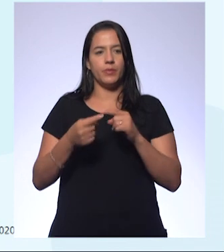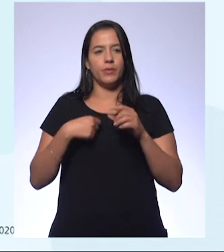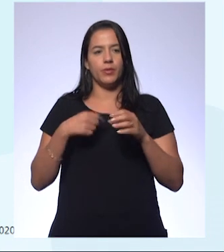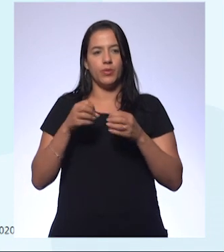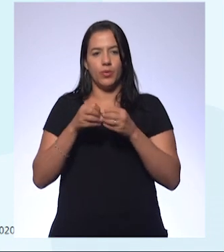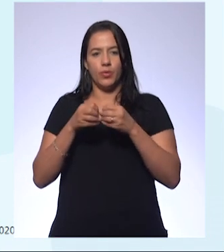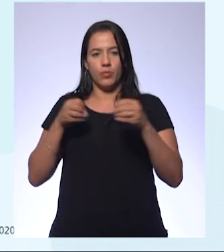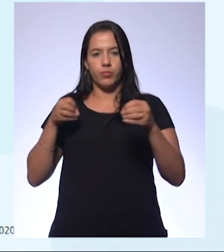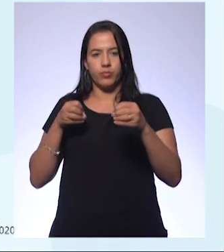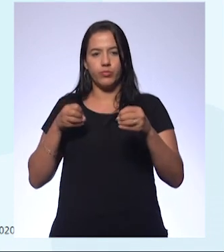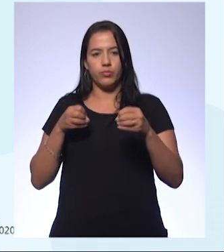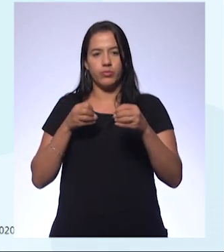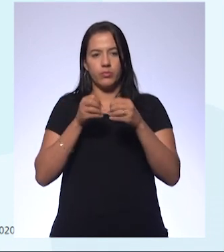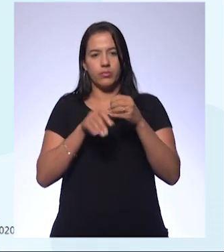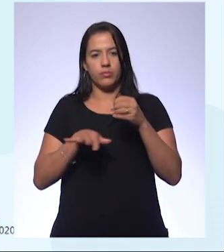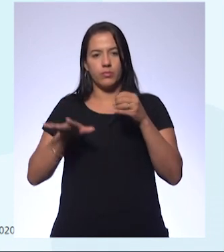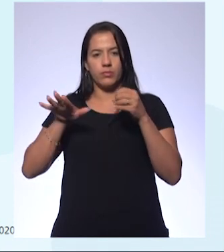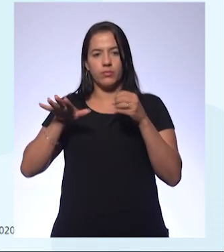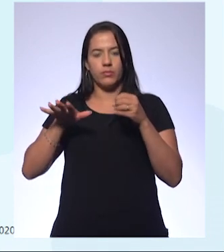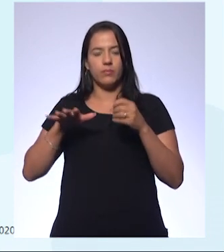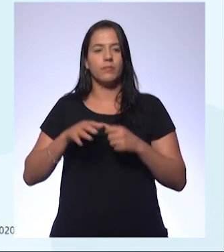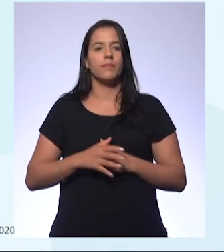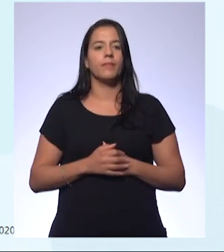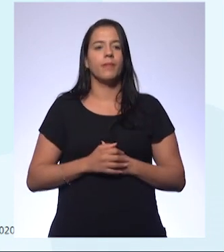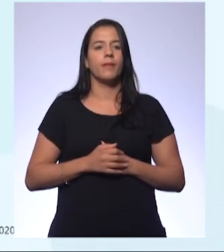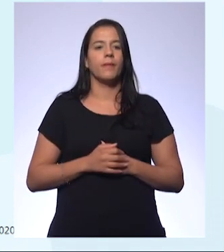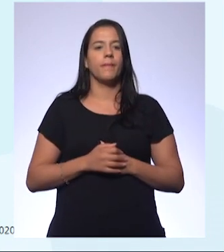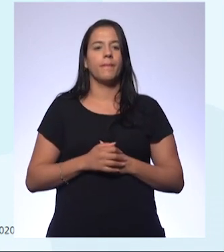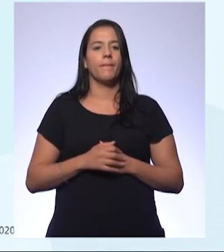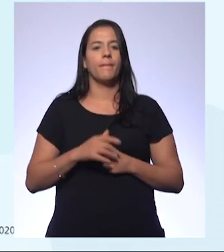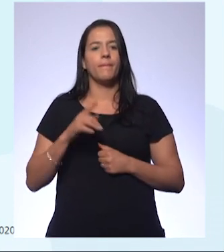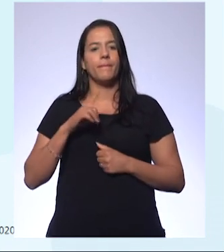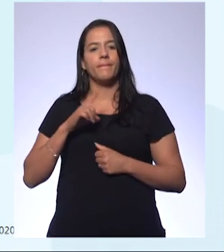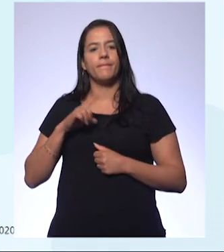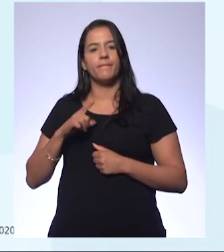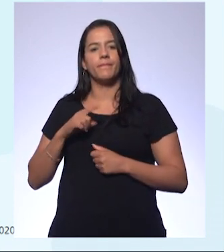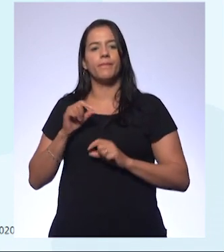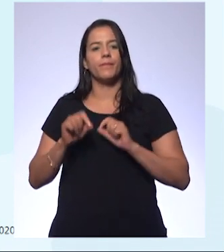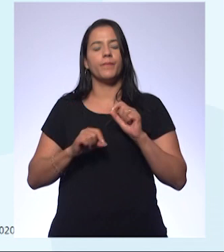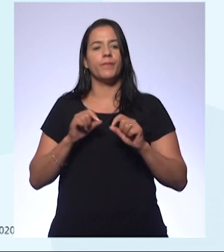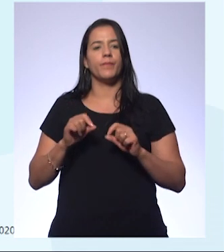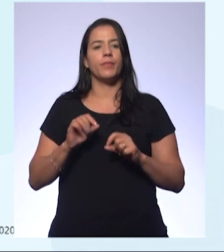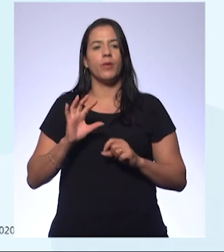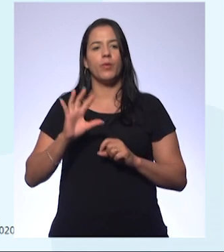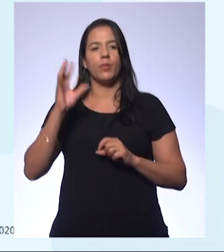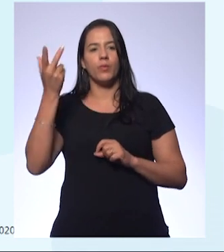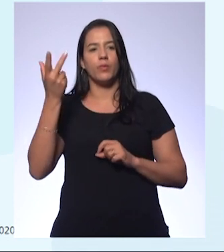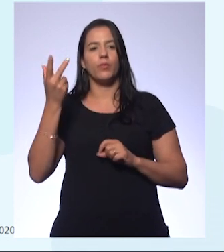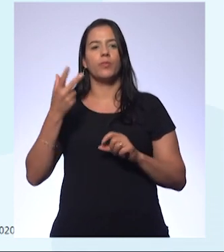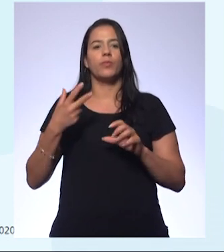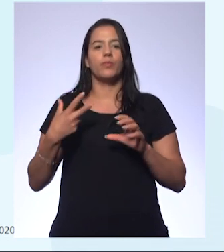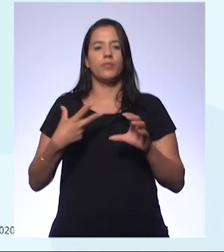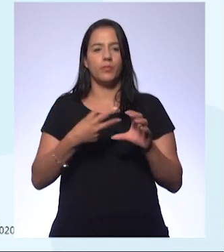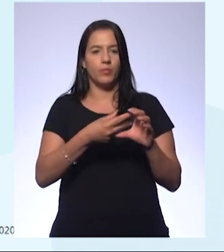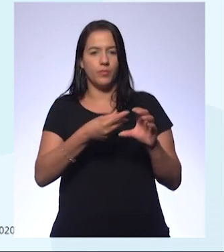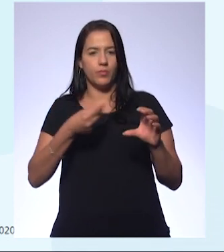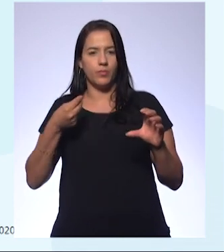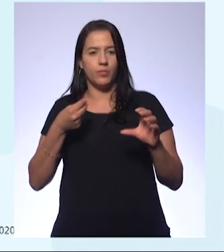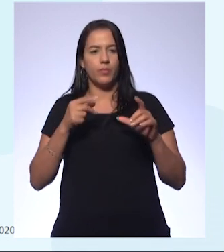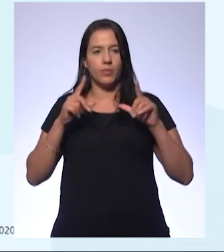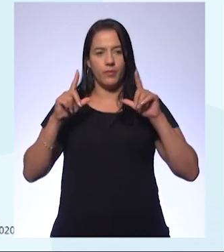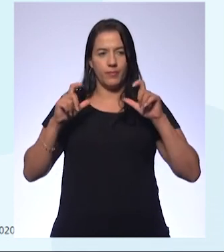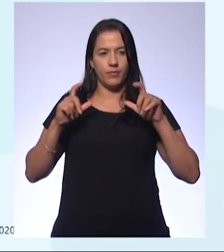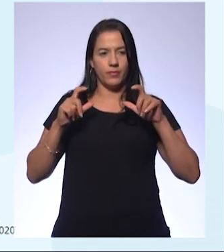ali de dentro do núcleo celular. E aí a gente tem, como que acontece isso? Tira-se uma foto